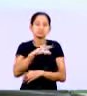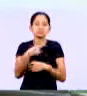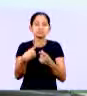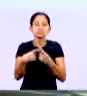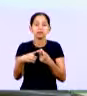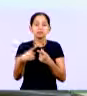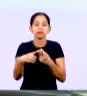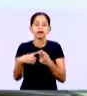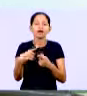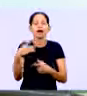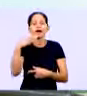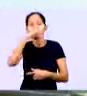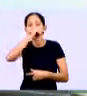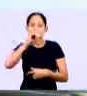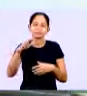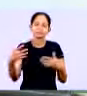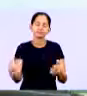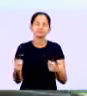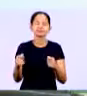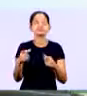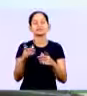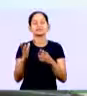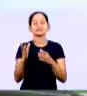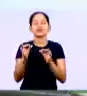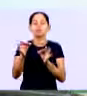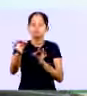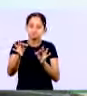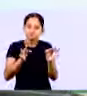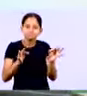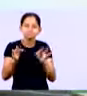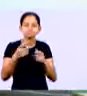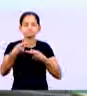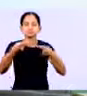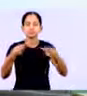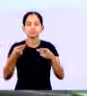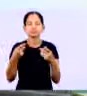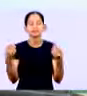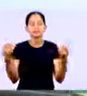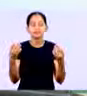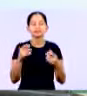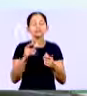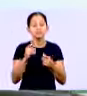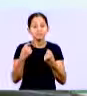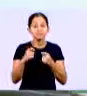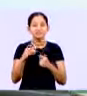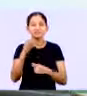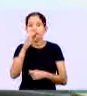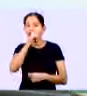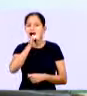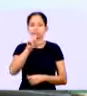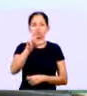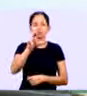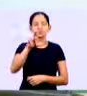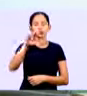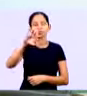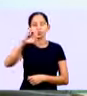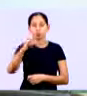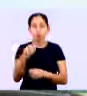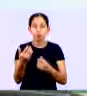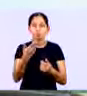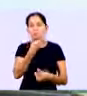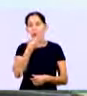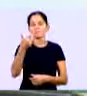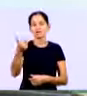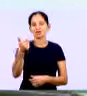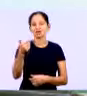assim, é uma forma de você entrar nesse planejamento, você se organizar para fazer de uma forma que seja mais lucrativo para a empresa, né?